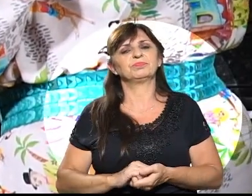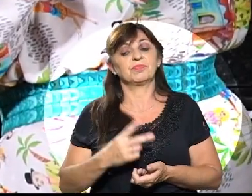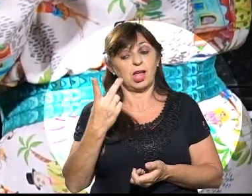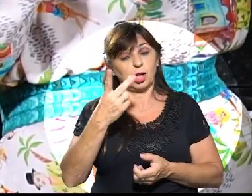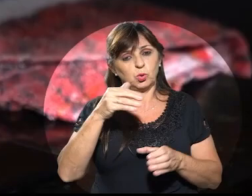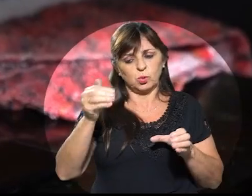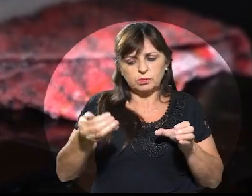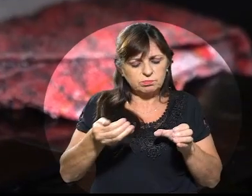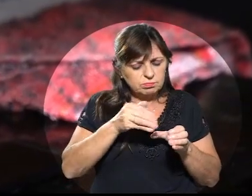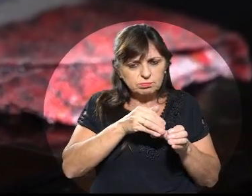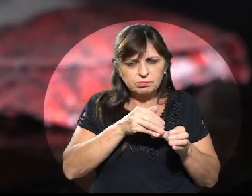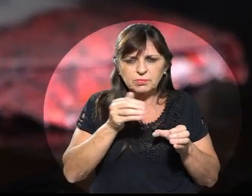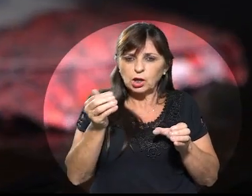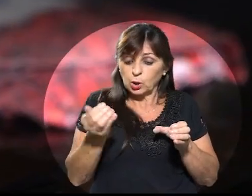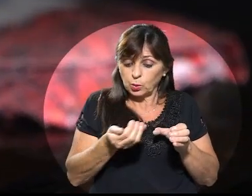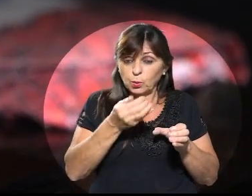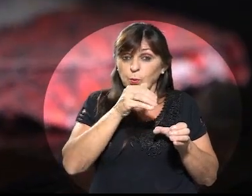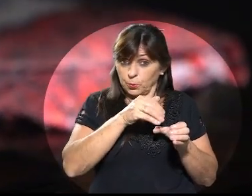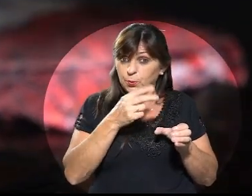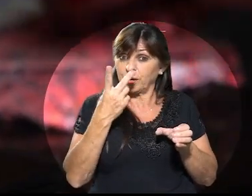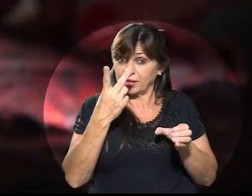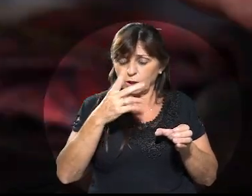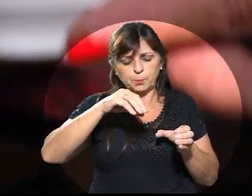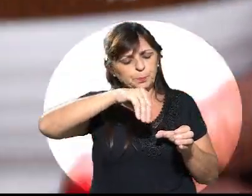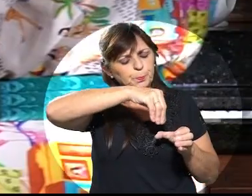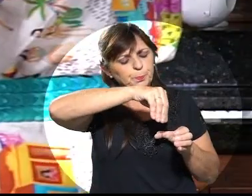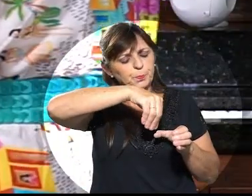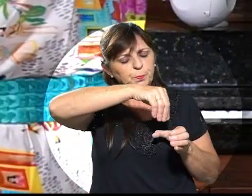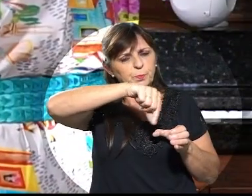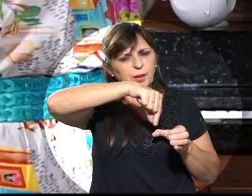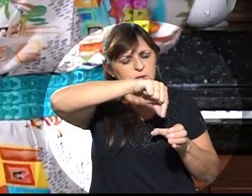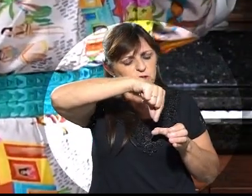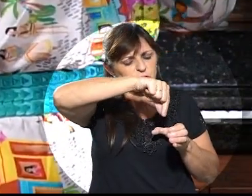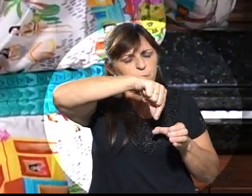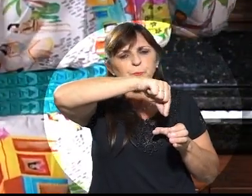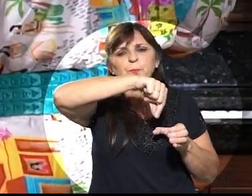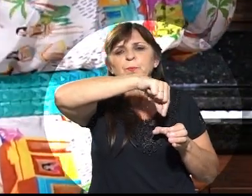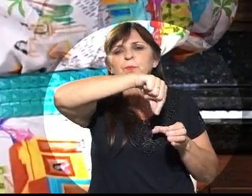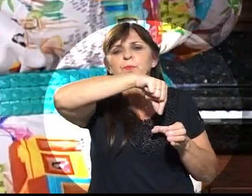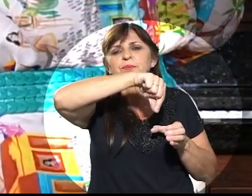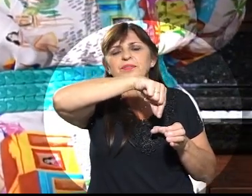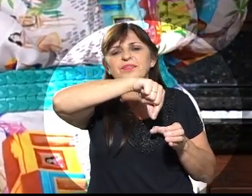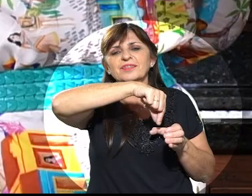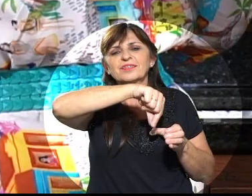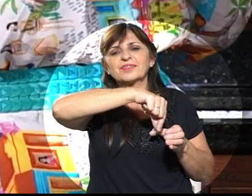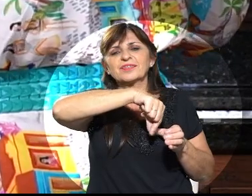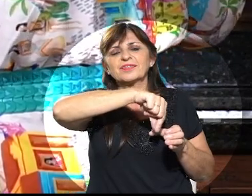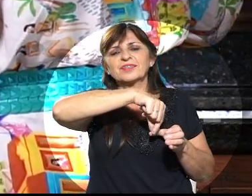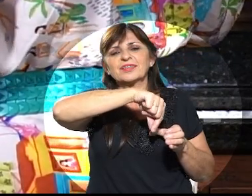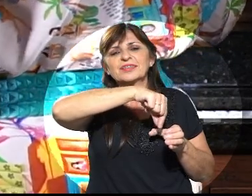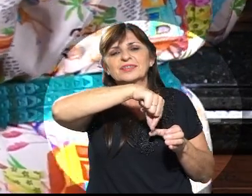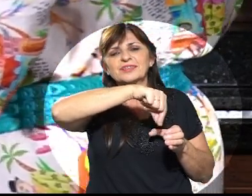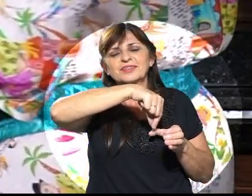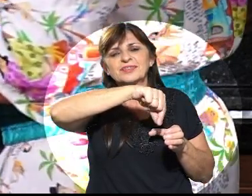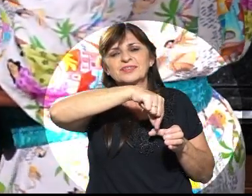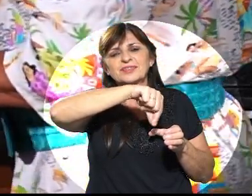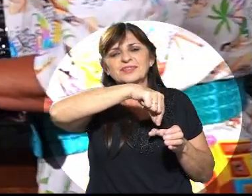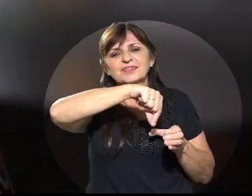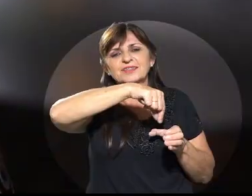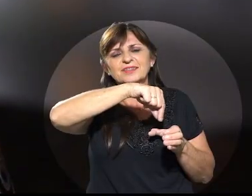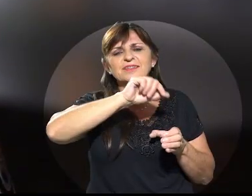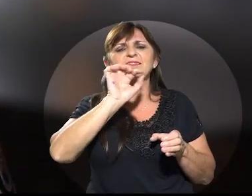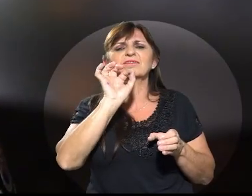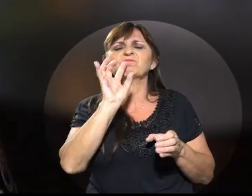Essa vasilha tem o quê? Em torno de 500 ml, um pouquinho provavelmente. Mais? Provavelmente. Vai derrubar? Não? Ah, não derramos, olha